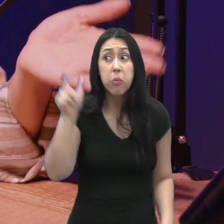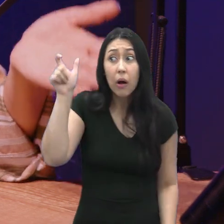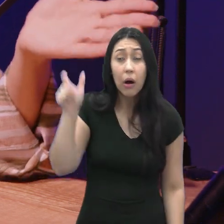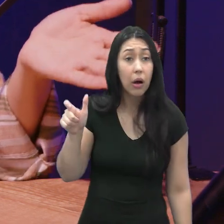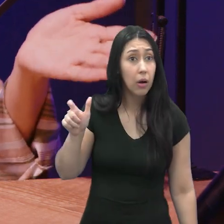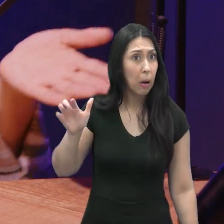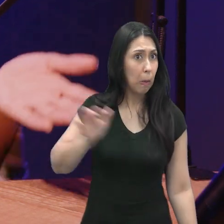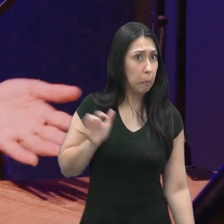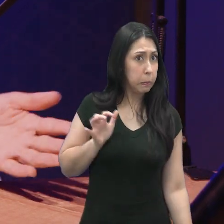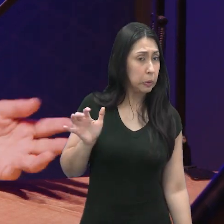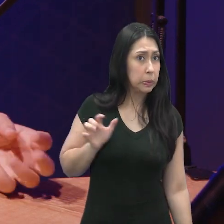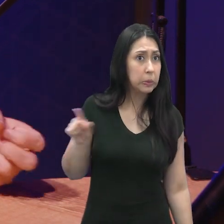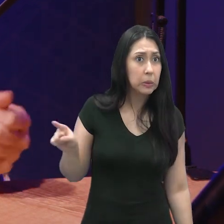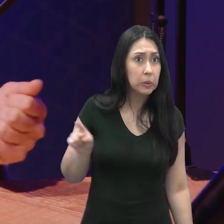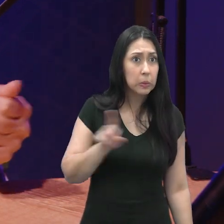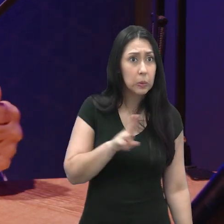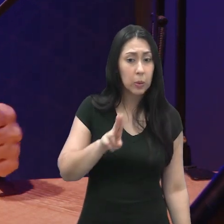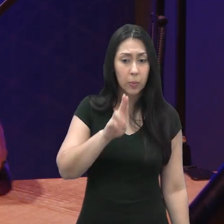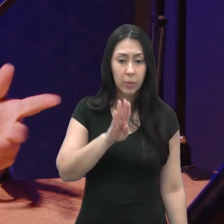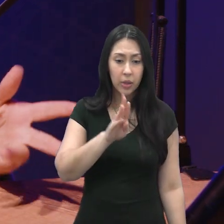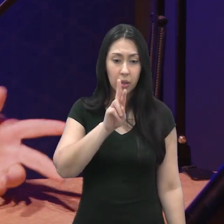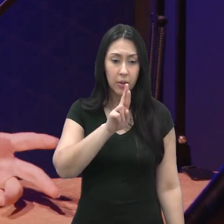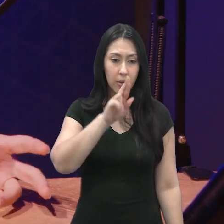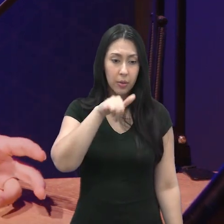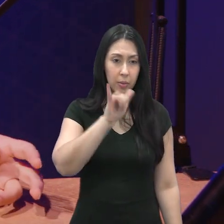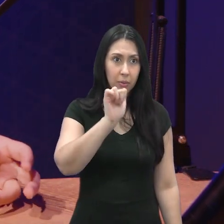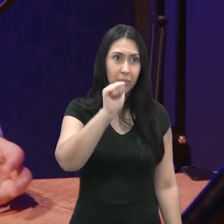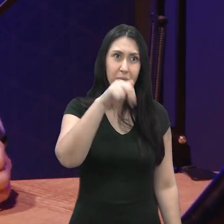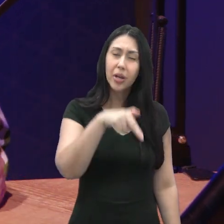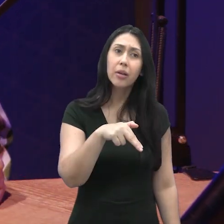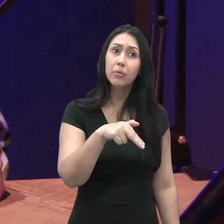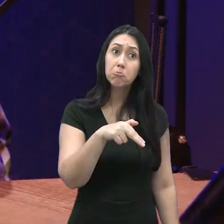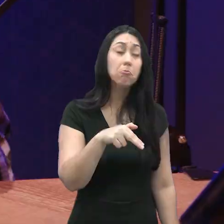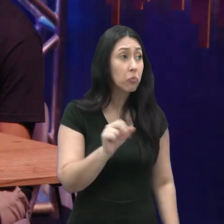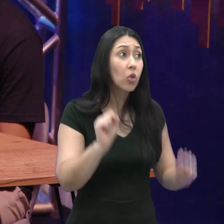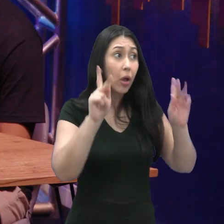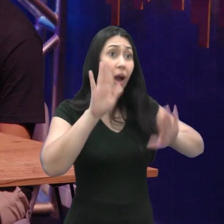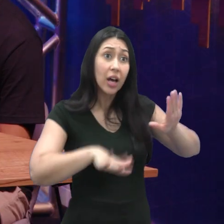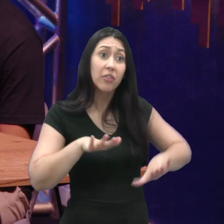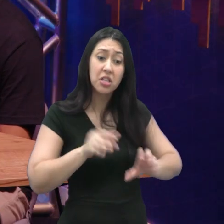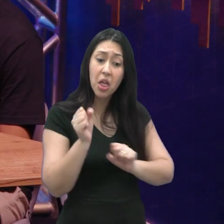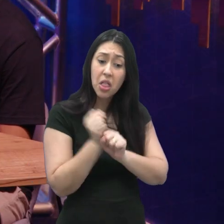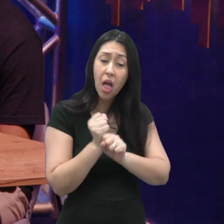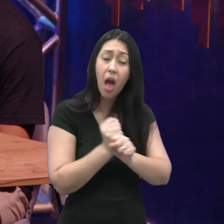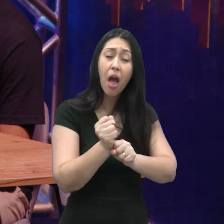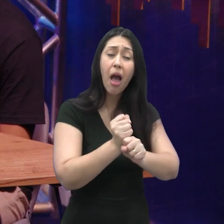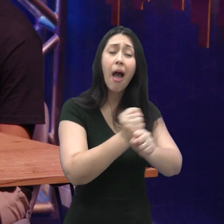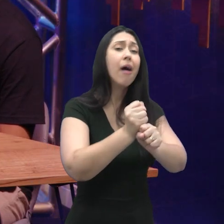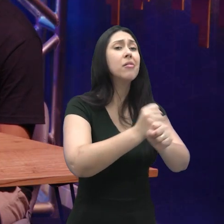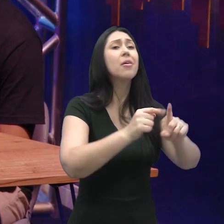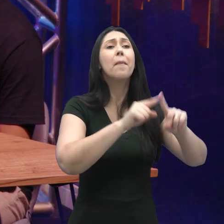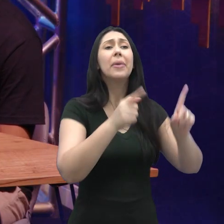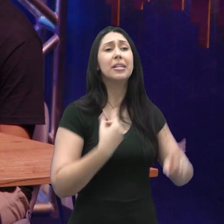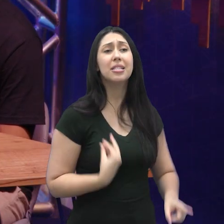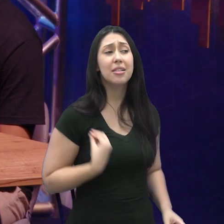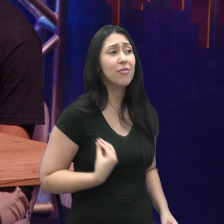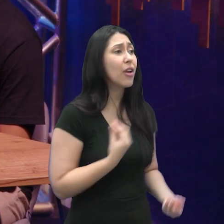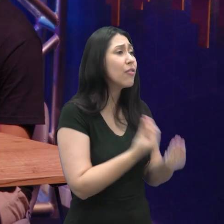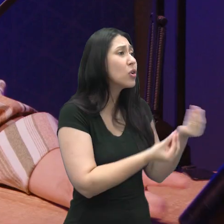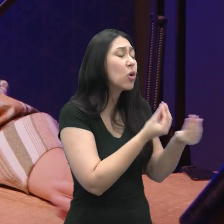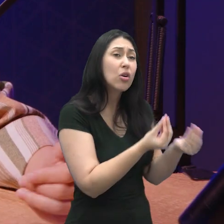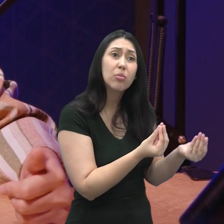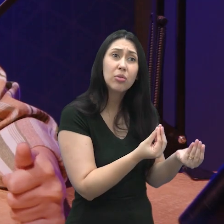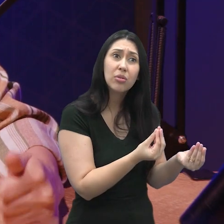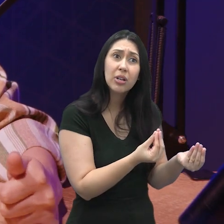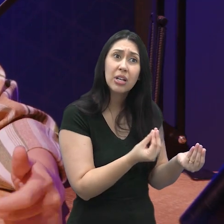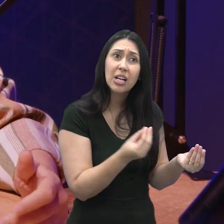né? Esse milionário que tá fazendo experiências malucas. Pode ser que ele tenha mais dias, mas quais são as qualidades desse dia,